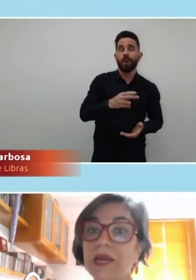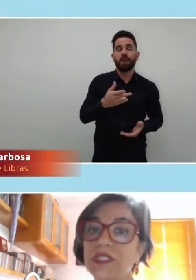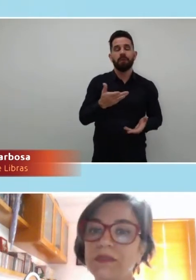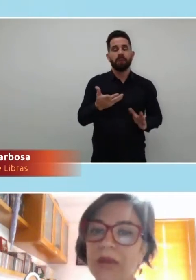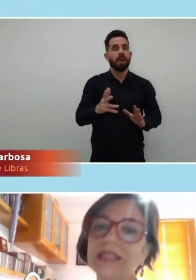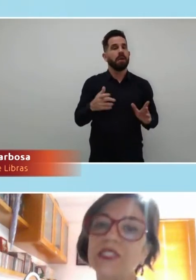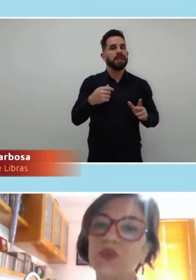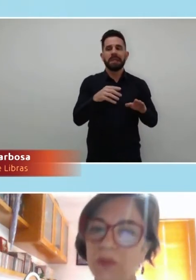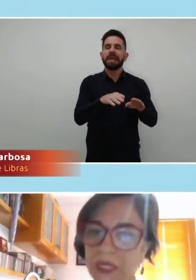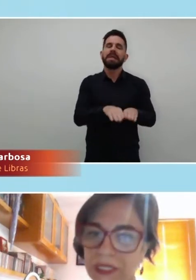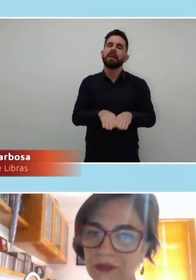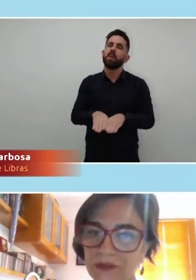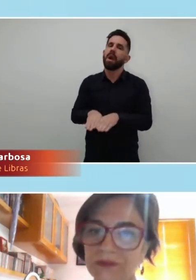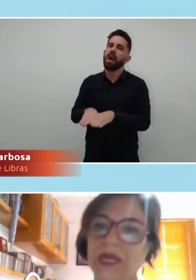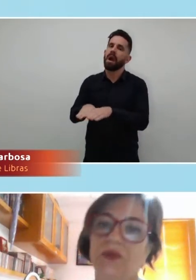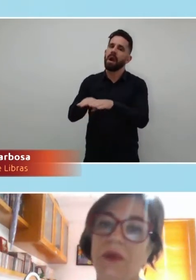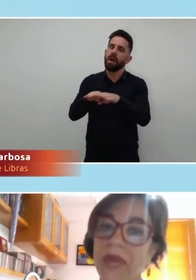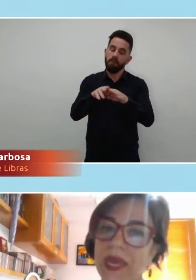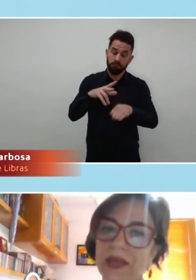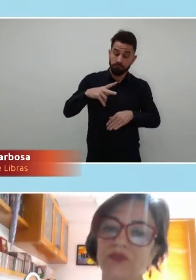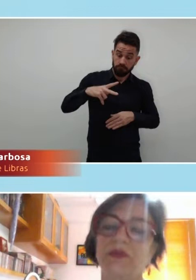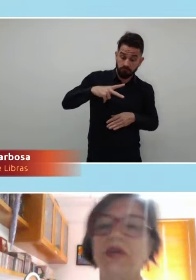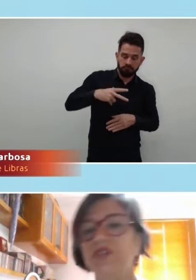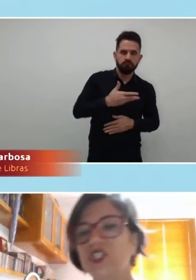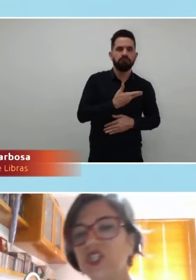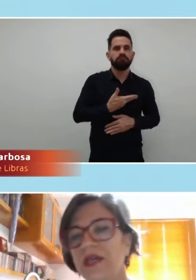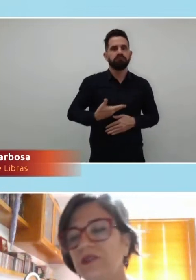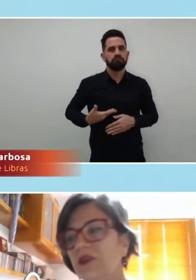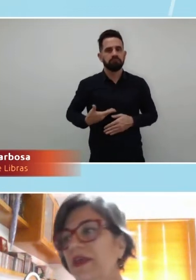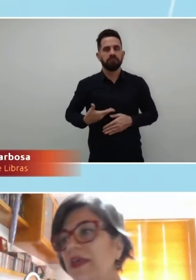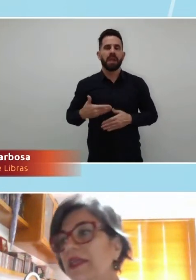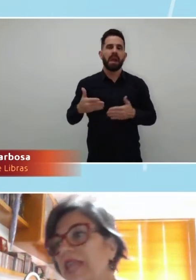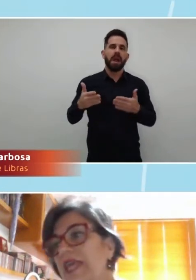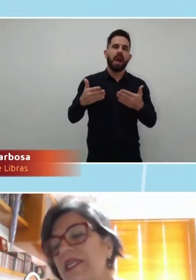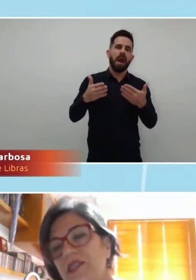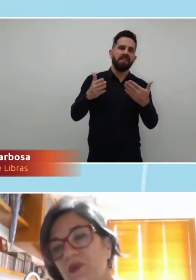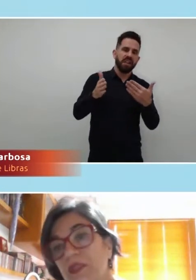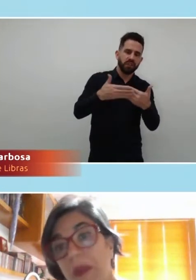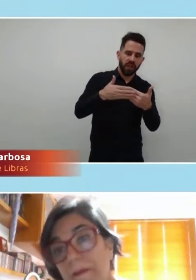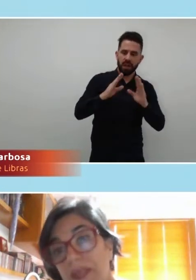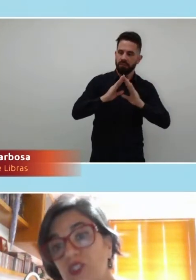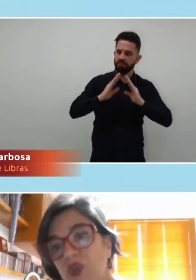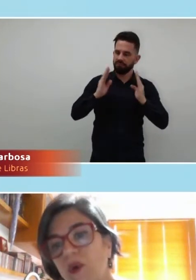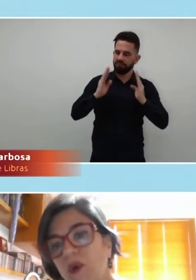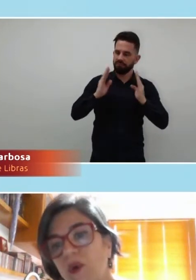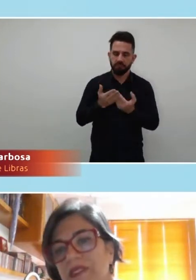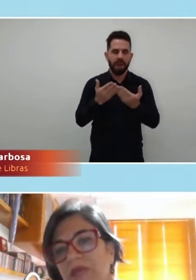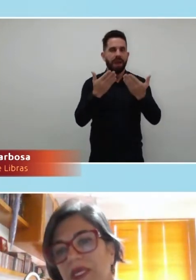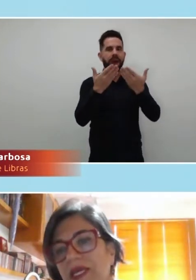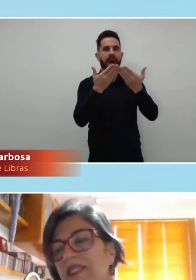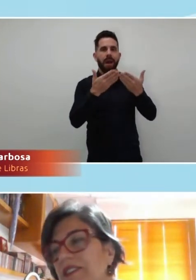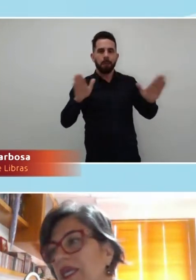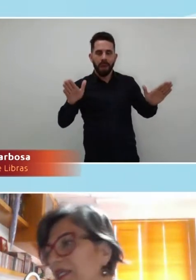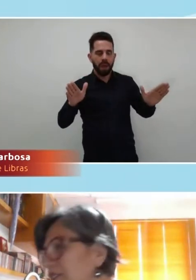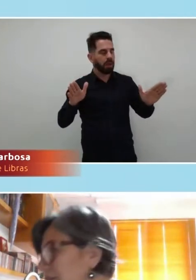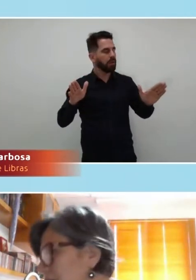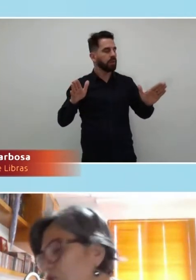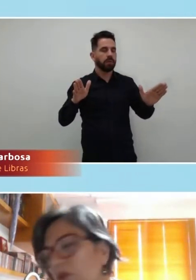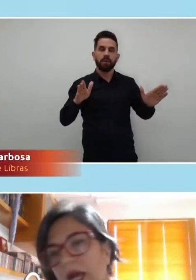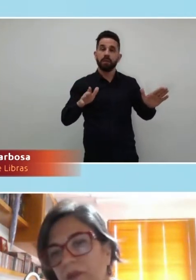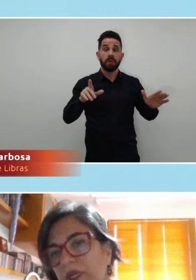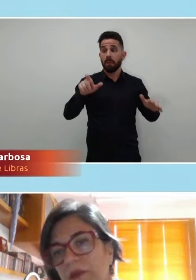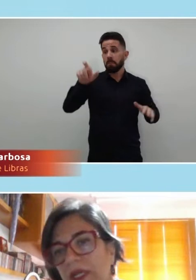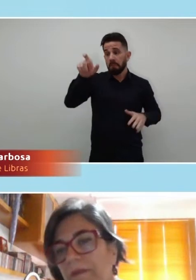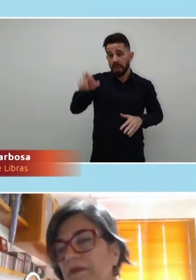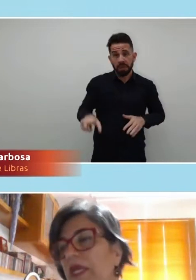para o espaço urbano, para o aberto, para o fechado, tem que ser o mesmo, porque a pessoa é a mesma e ela tem que